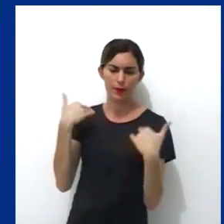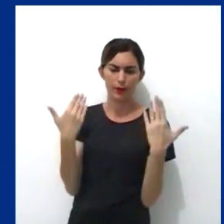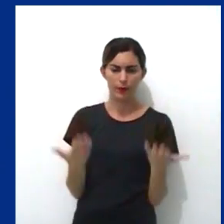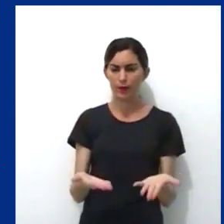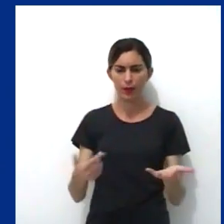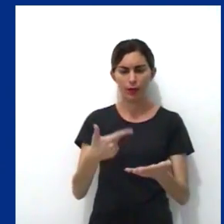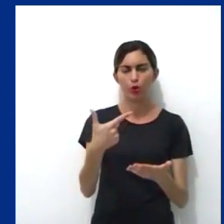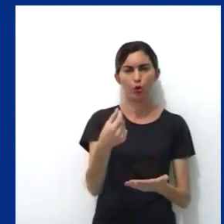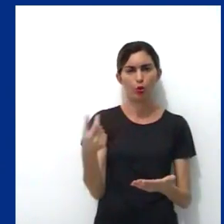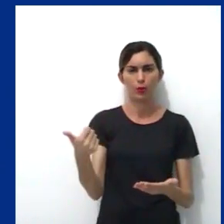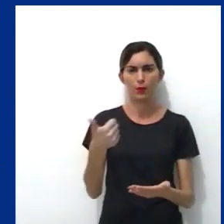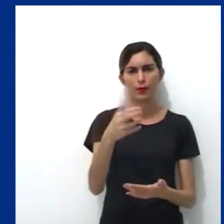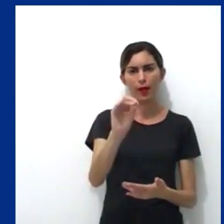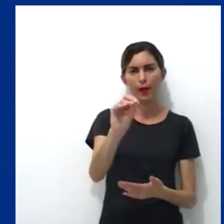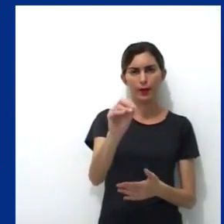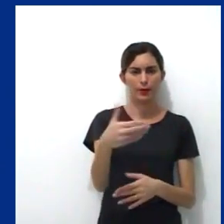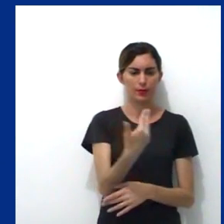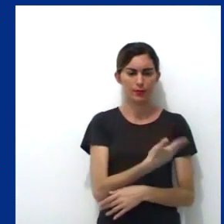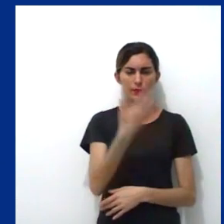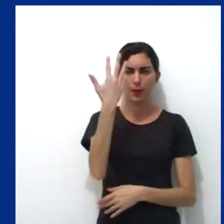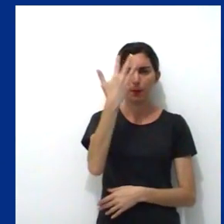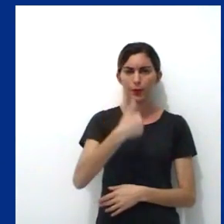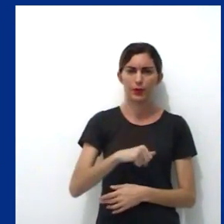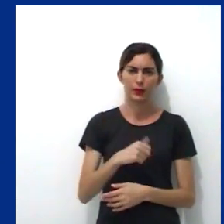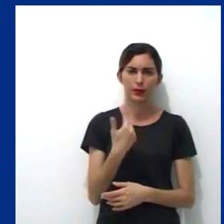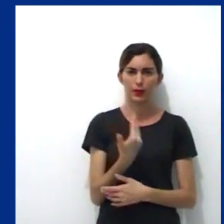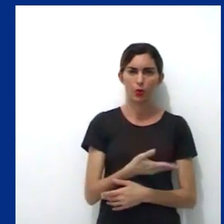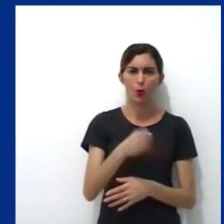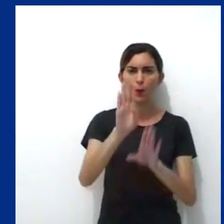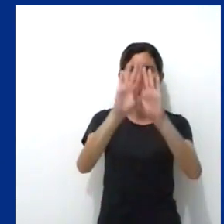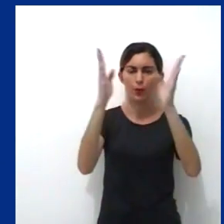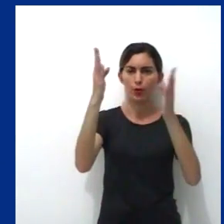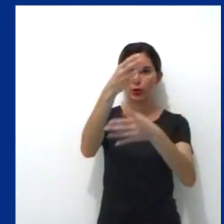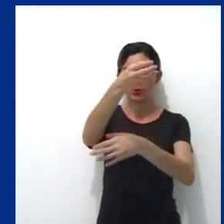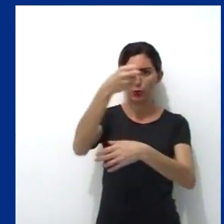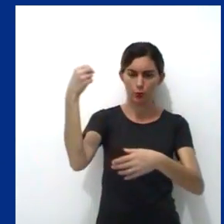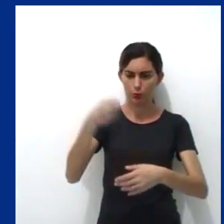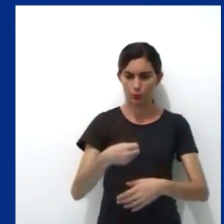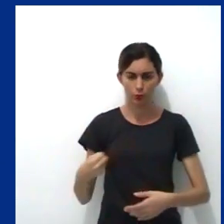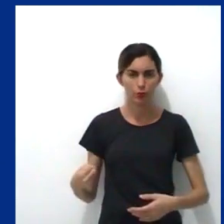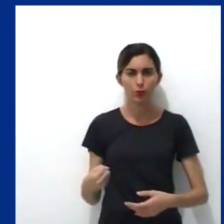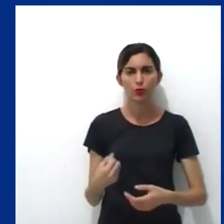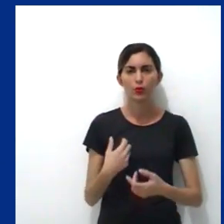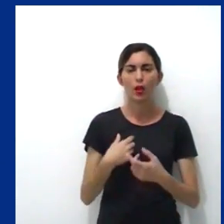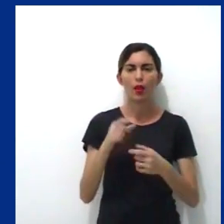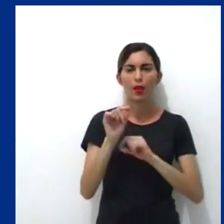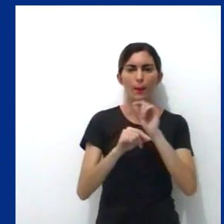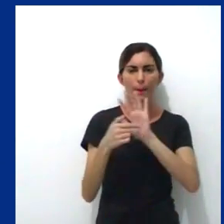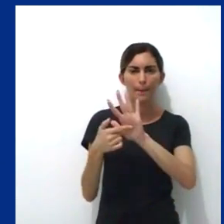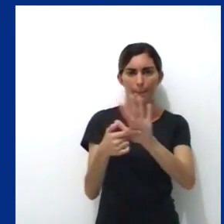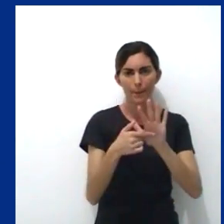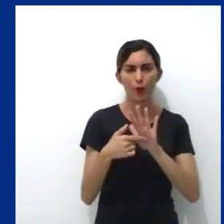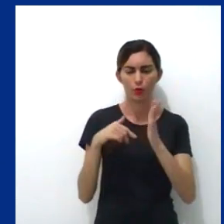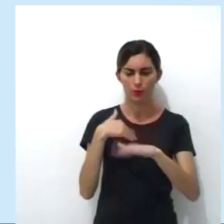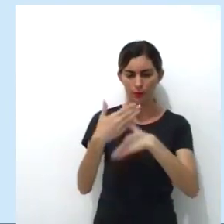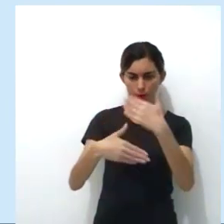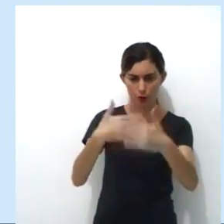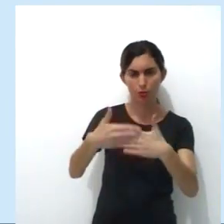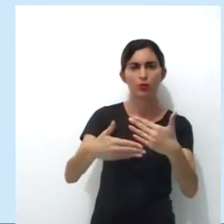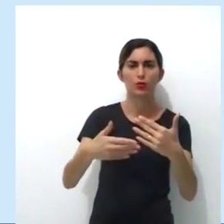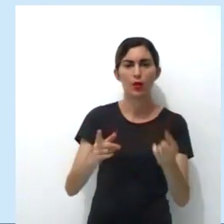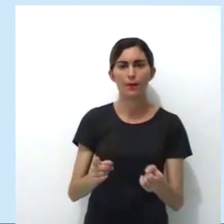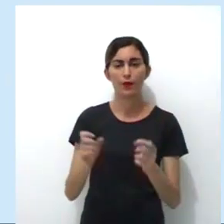passou a ser adotado em todos os ambientes domésticos. Daí veio da década de 50, década de 90, ficou um utensílio